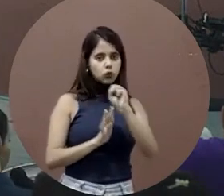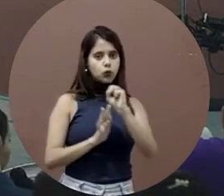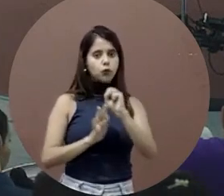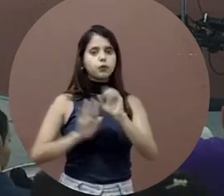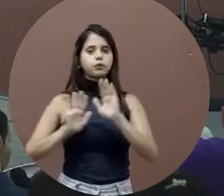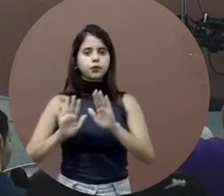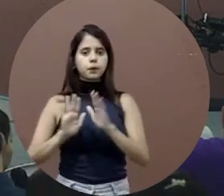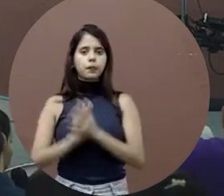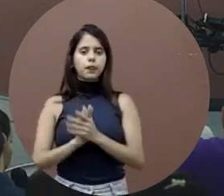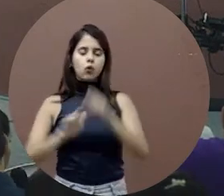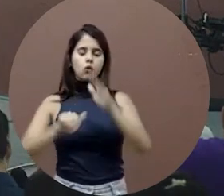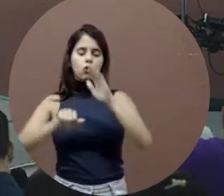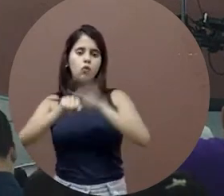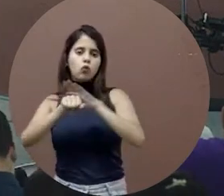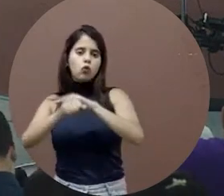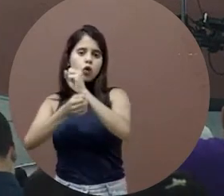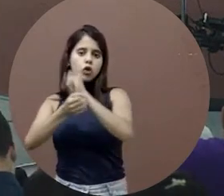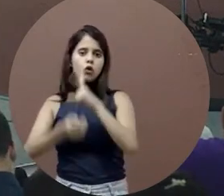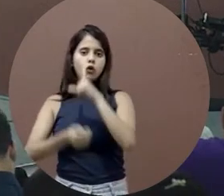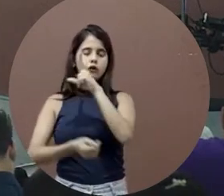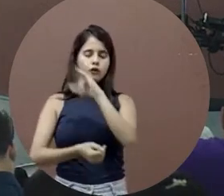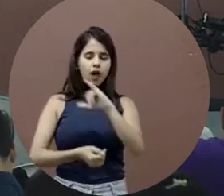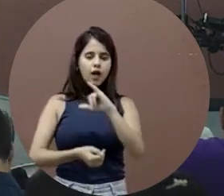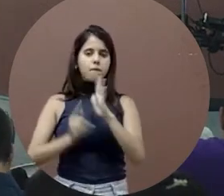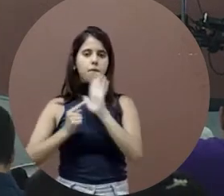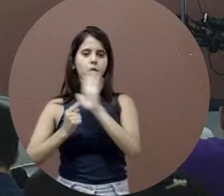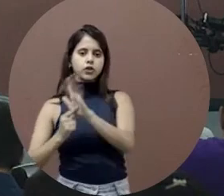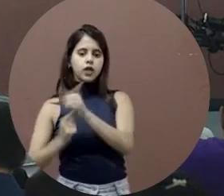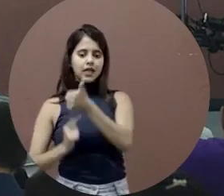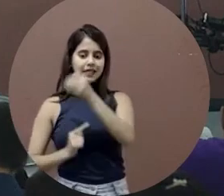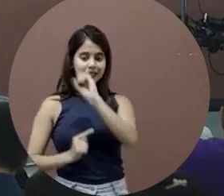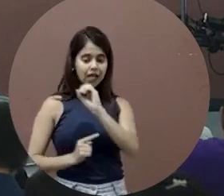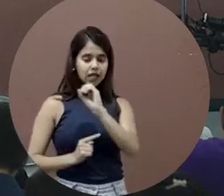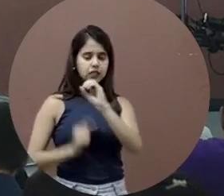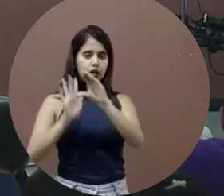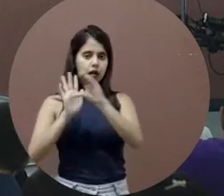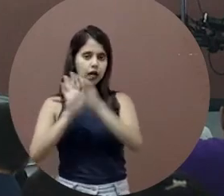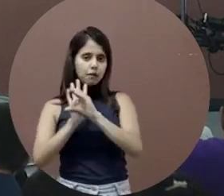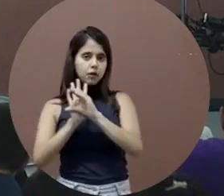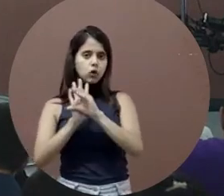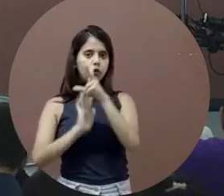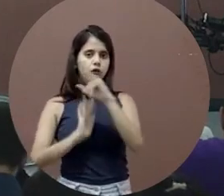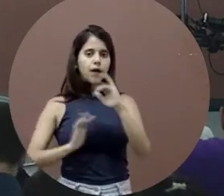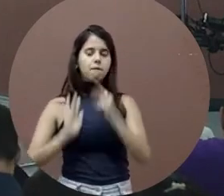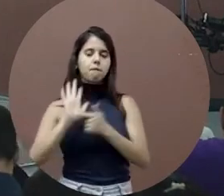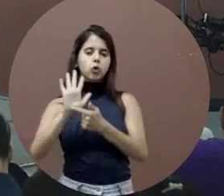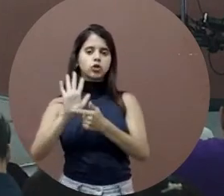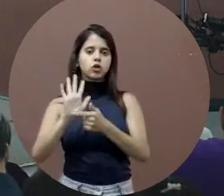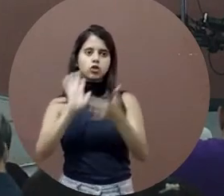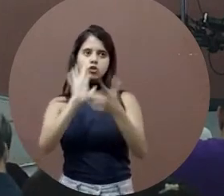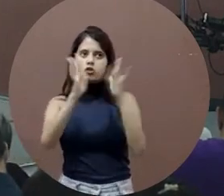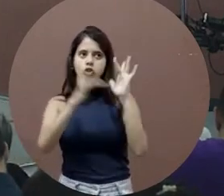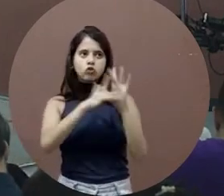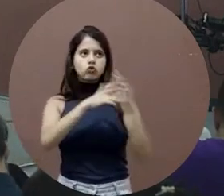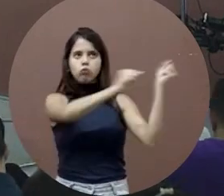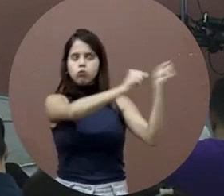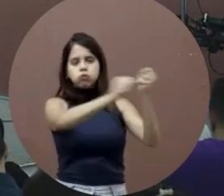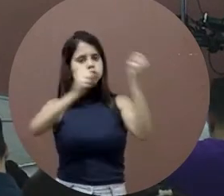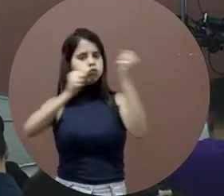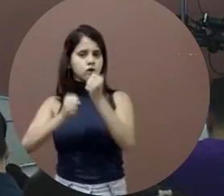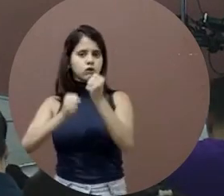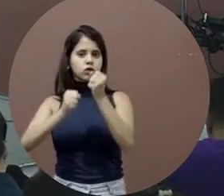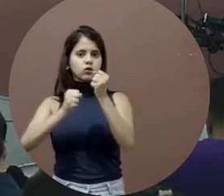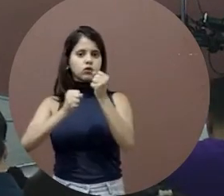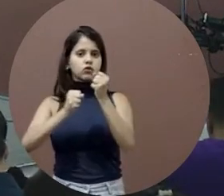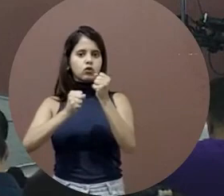vai mostrar nesses 10 capítulos, ele vai mostrar a superioridade de Jesus, a superioridade de